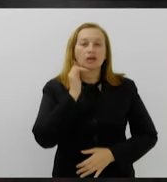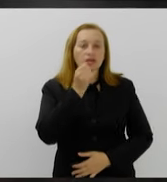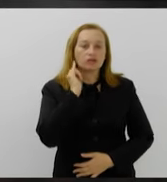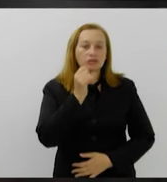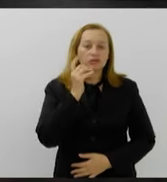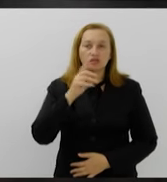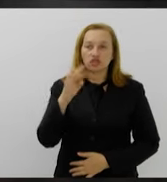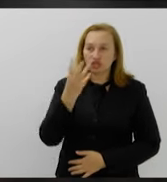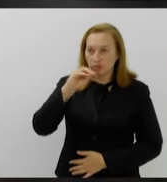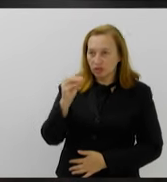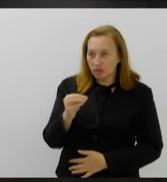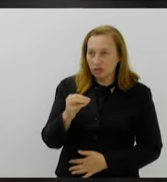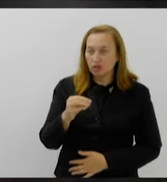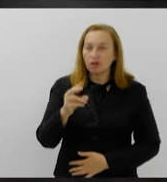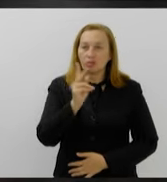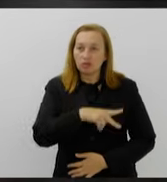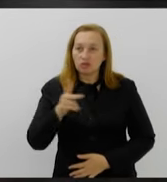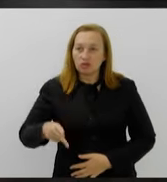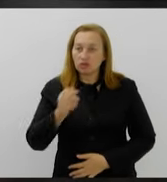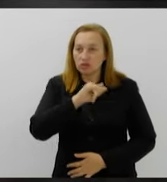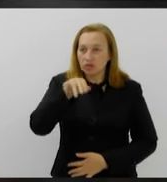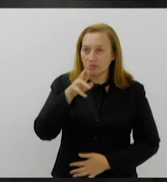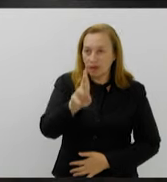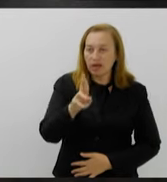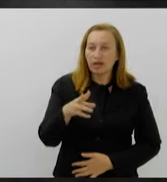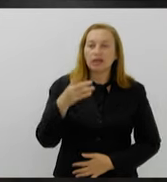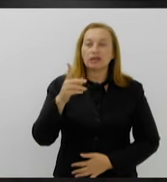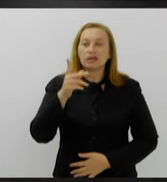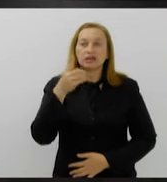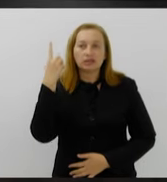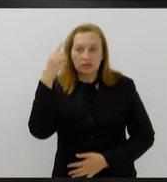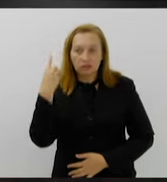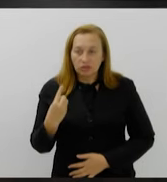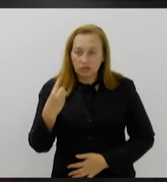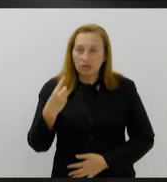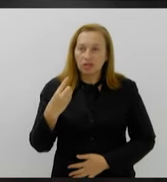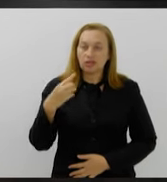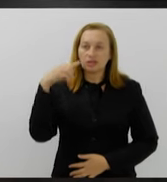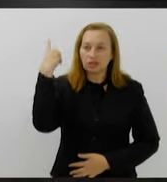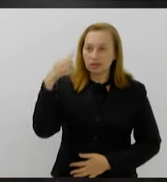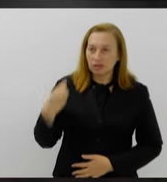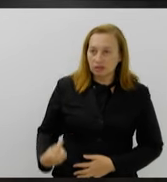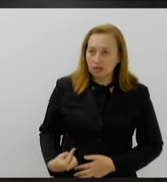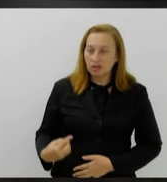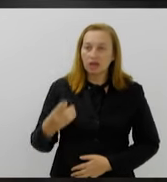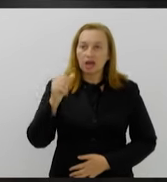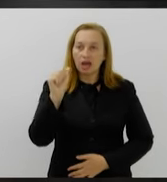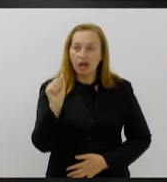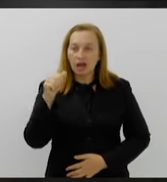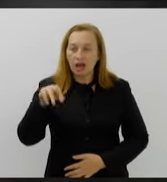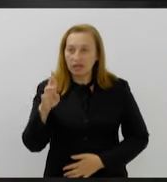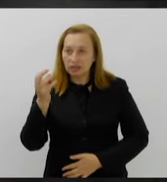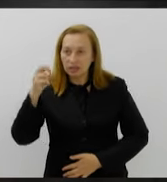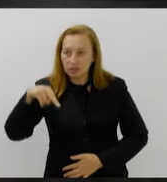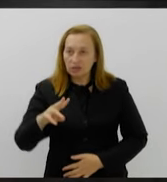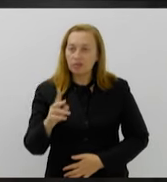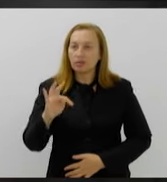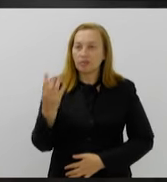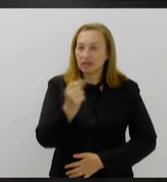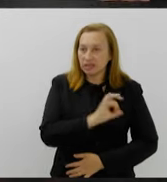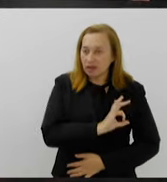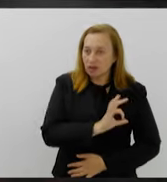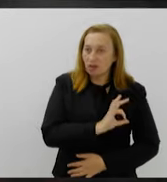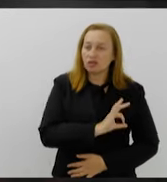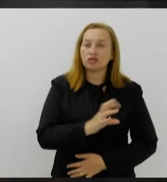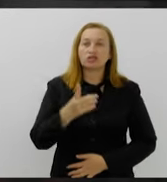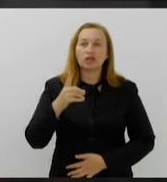Machado Professor Josemar Dani Monteiro tia Ju Dani balb Anderson Moraes Marta Rocha deputado Pedro Ricardo e